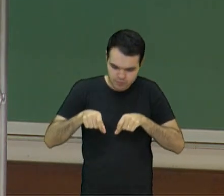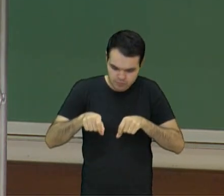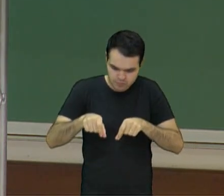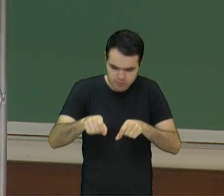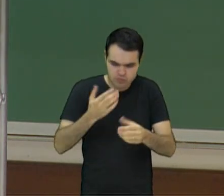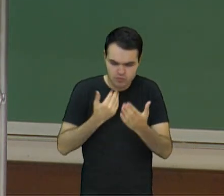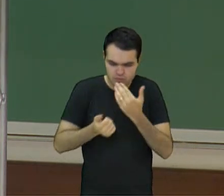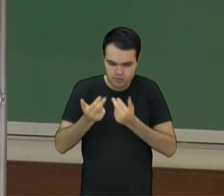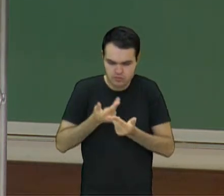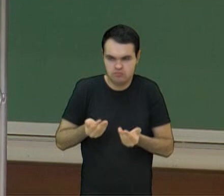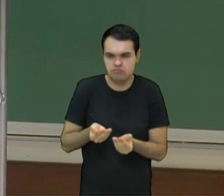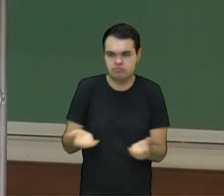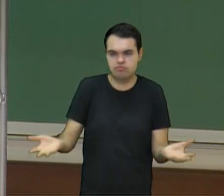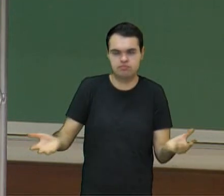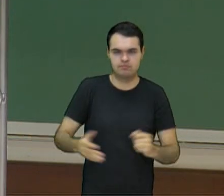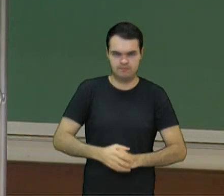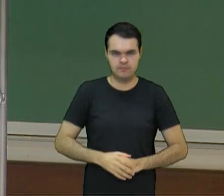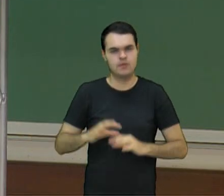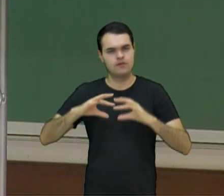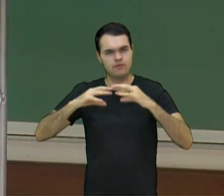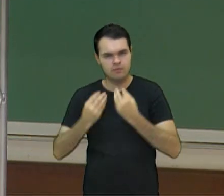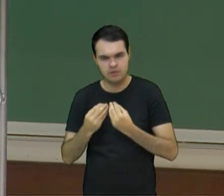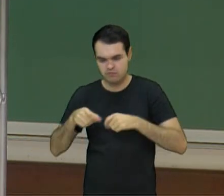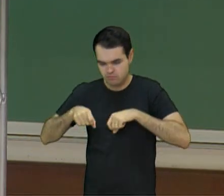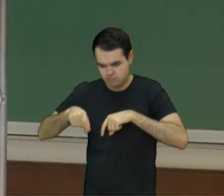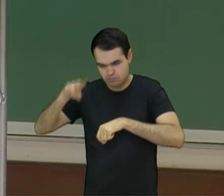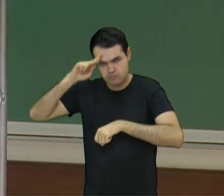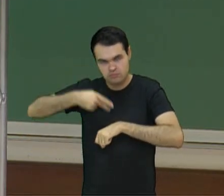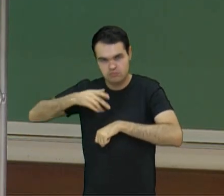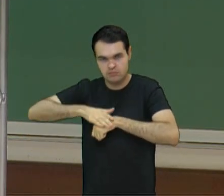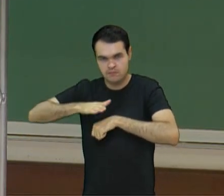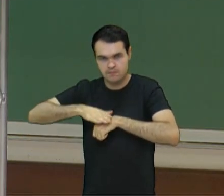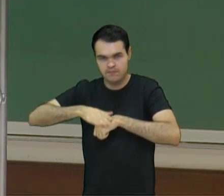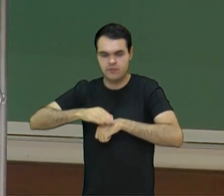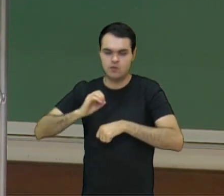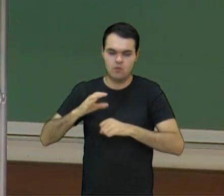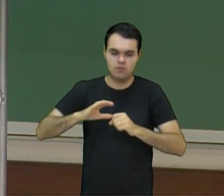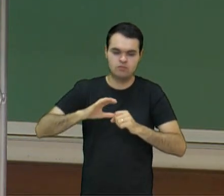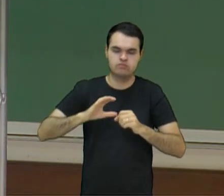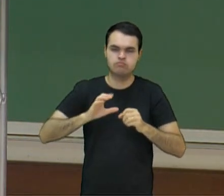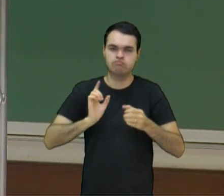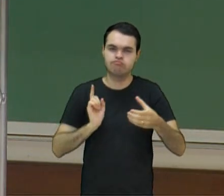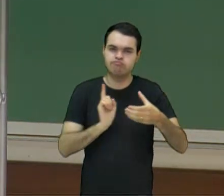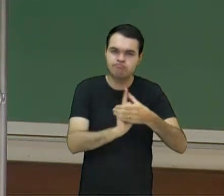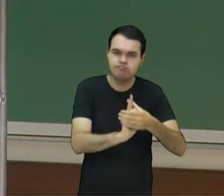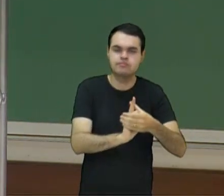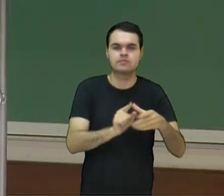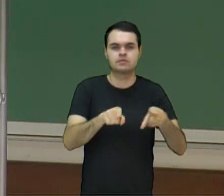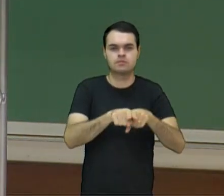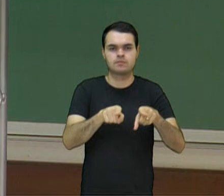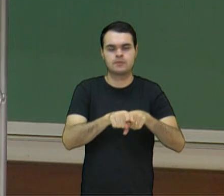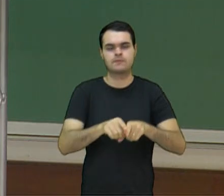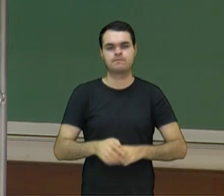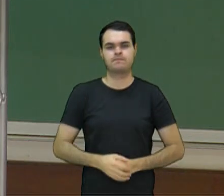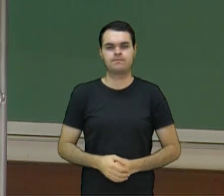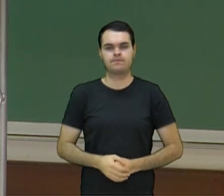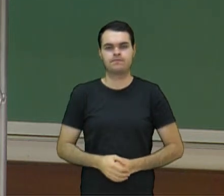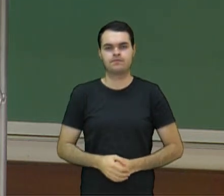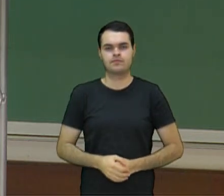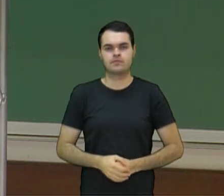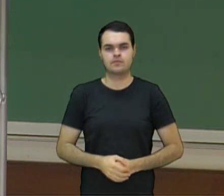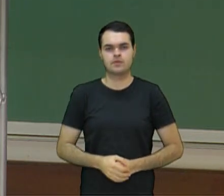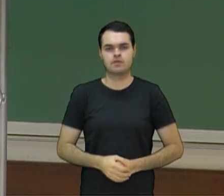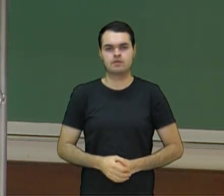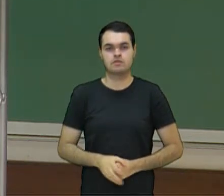ao produtor, a sua família, a família do produtor e a comunidade ao qual ele está inserido. Eventualmente, uma